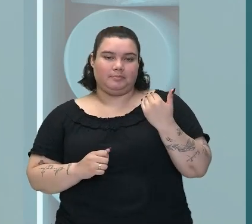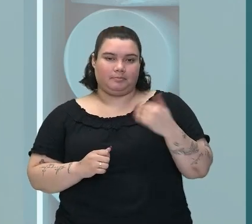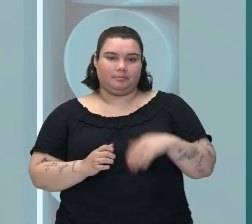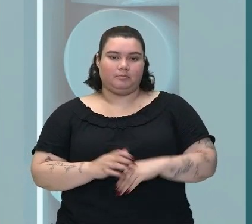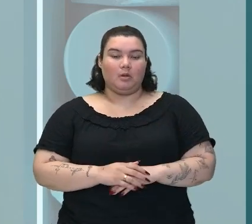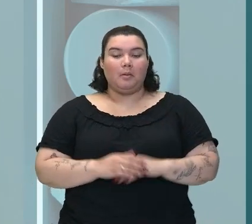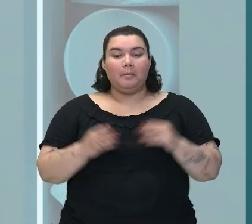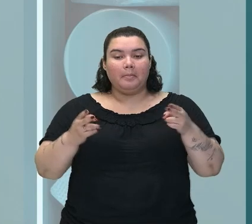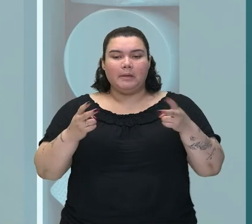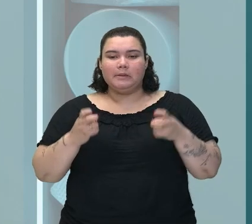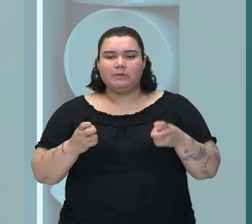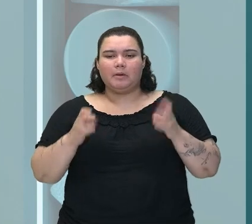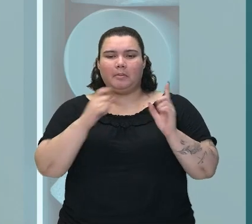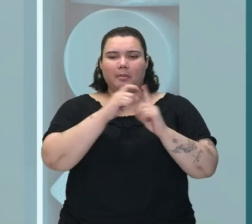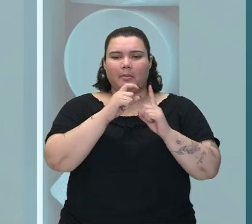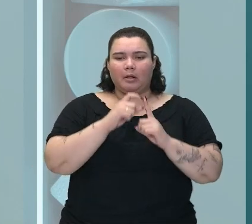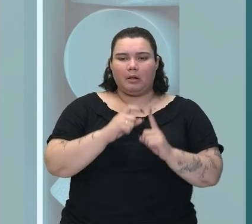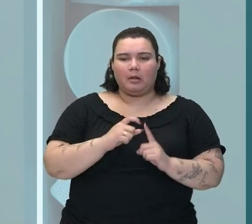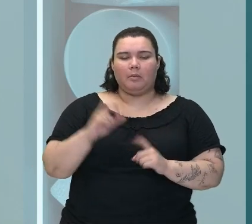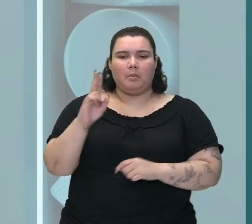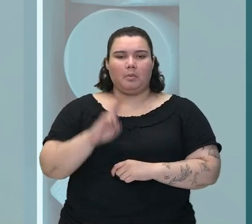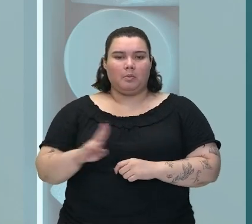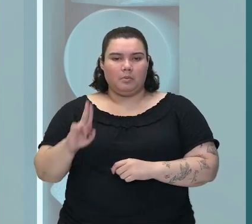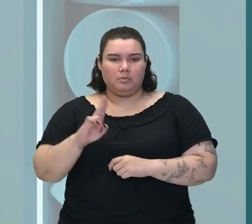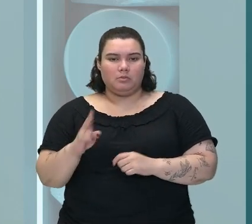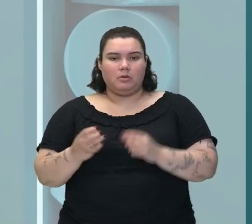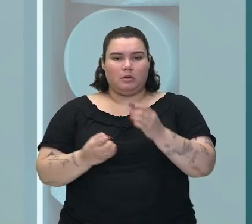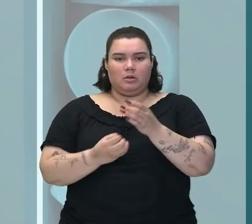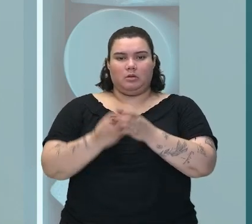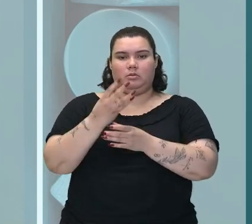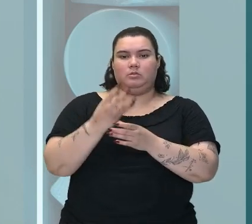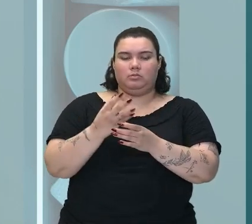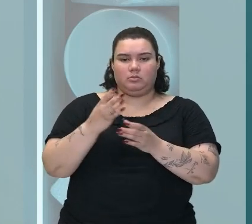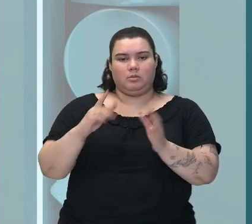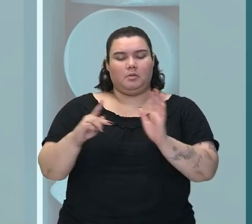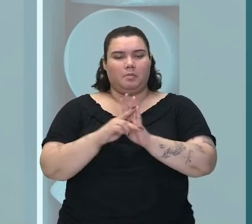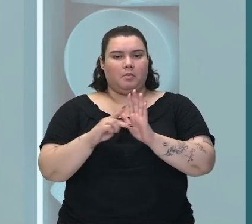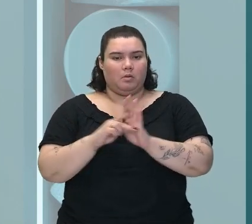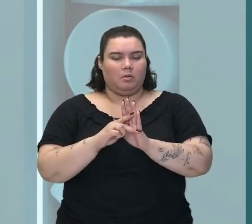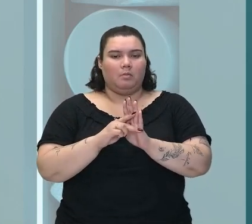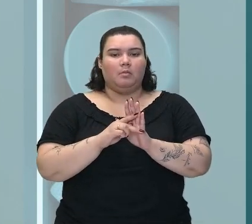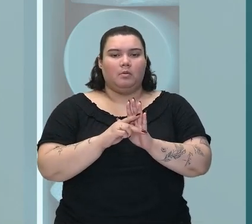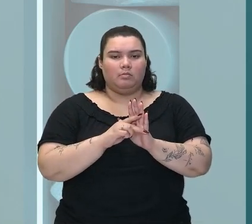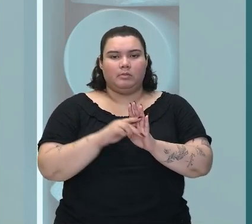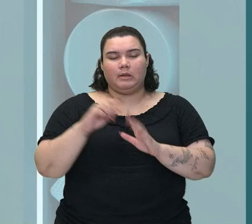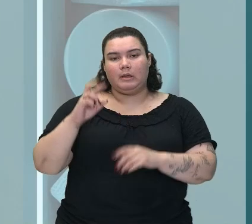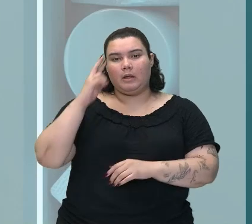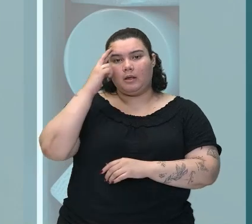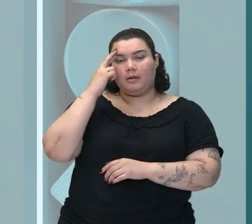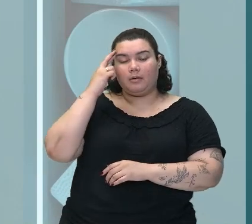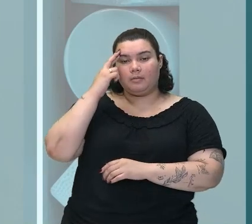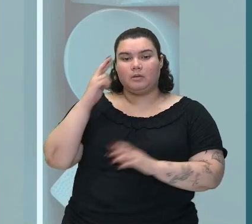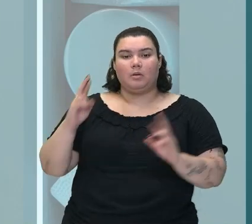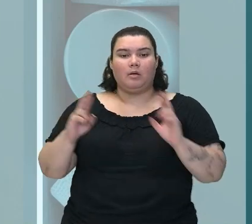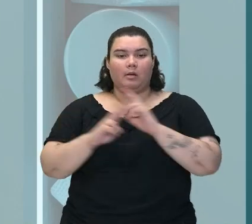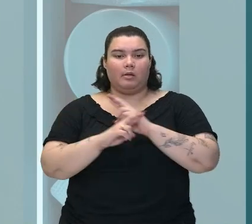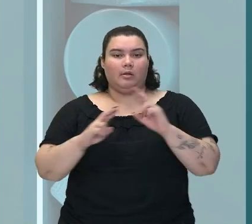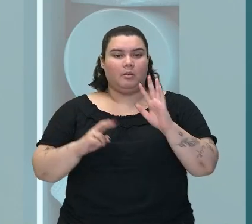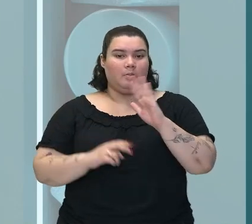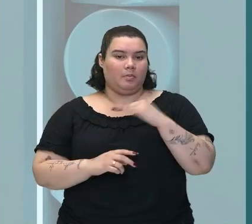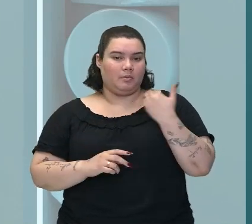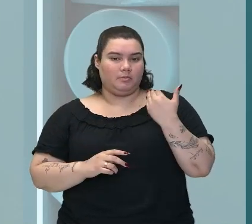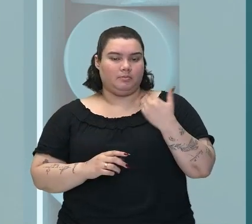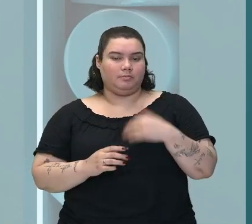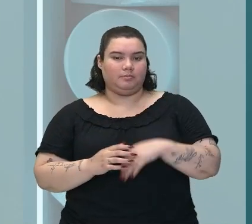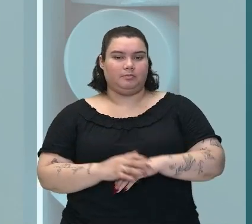as palavras que são utilizadas na construção, na expressão dessa ideia, dessa reflexão em relação à morte. Então